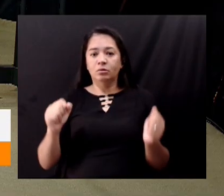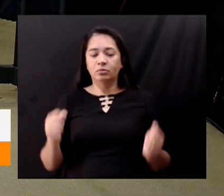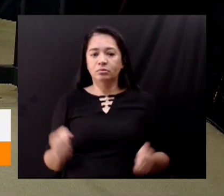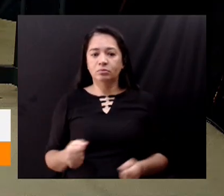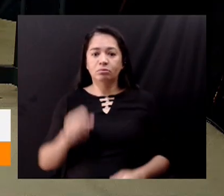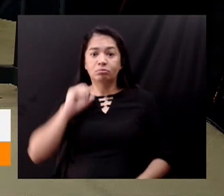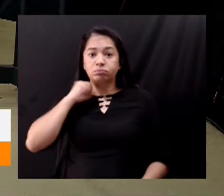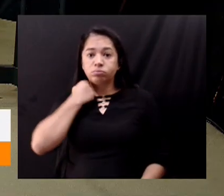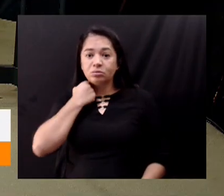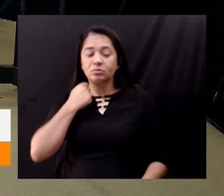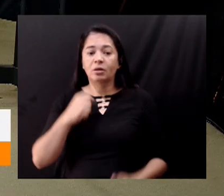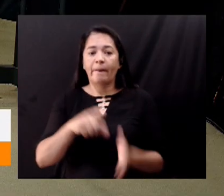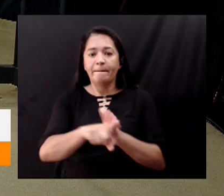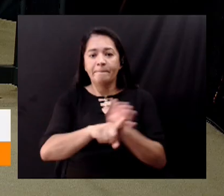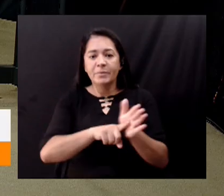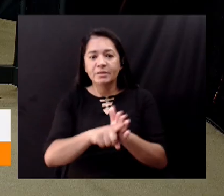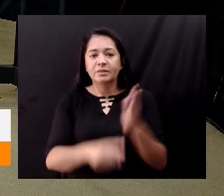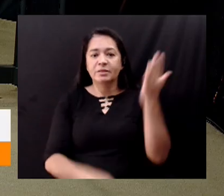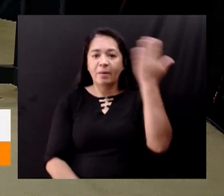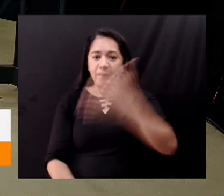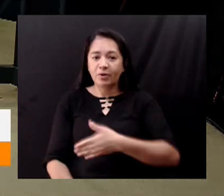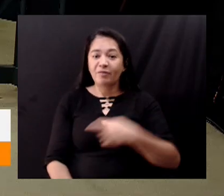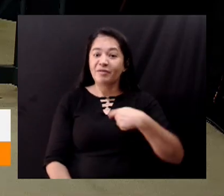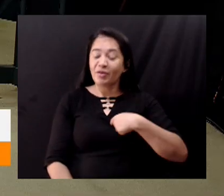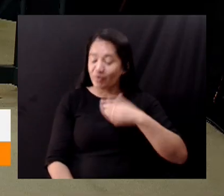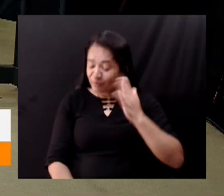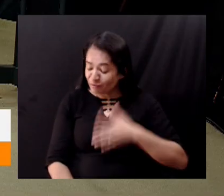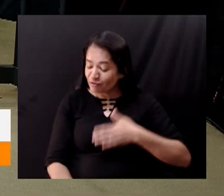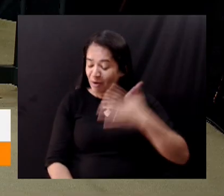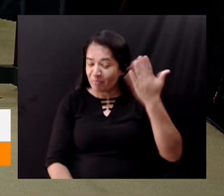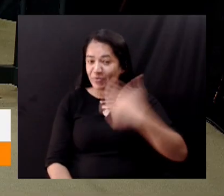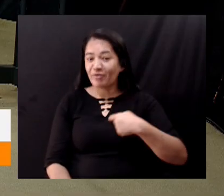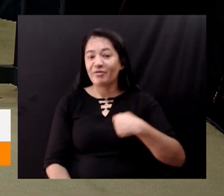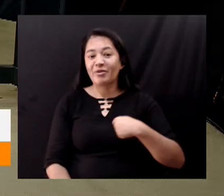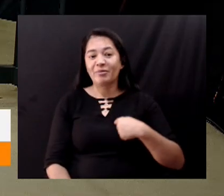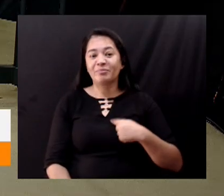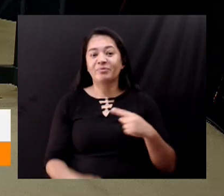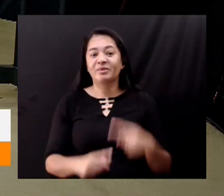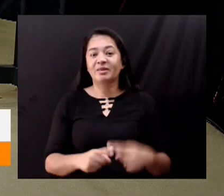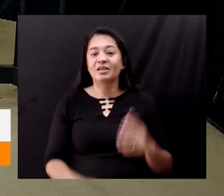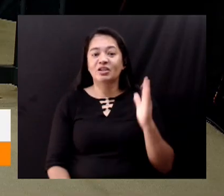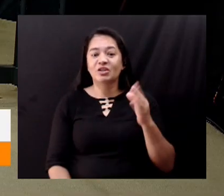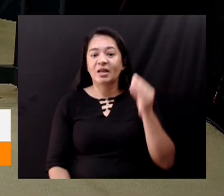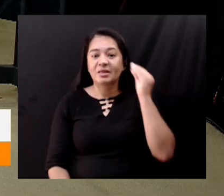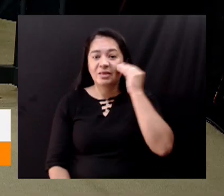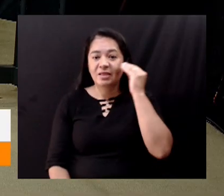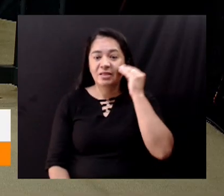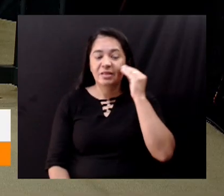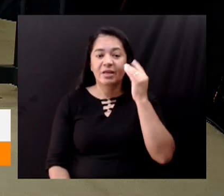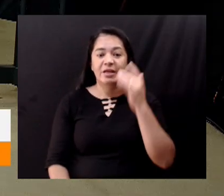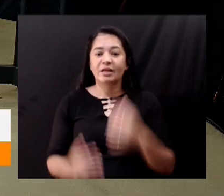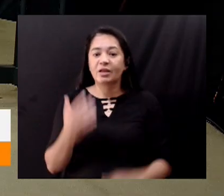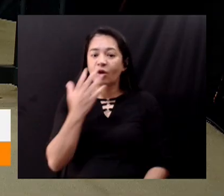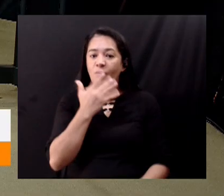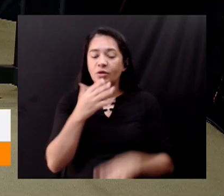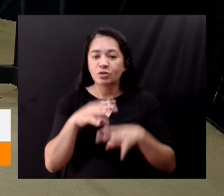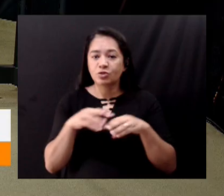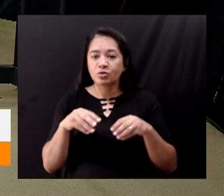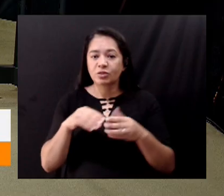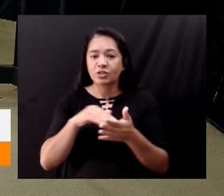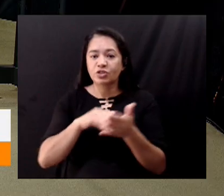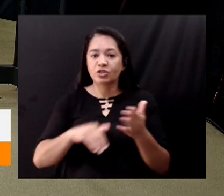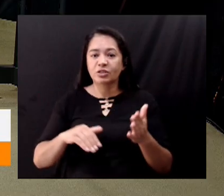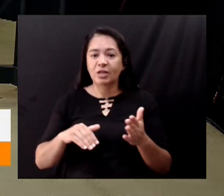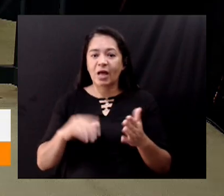comprovam, eu já comprovei comigo mesma, porque eu já tentei tirar o açúcar de uma vez e assim, chega um momento que você fica